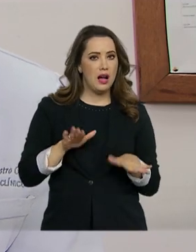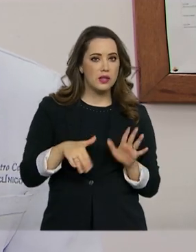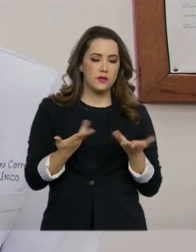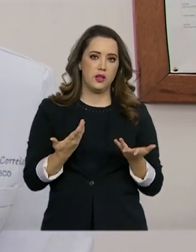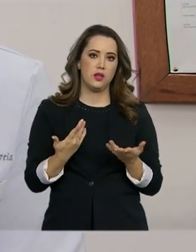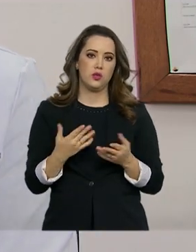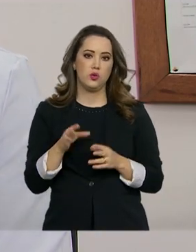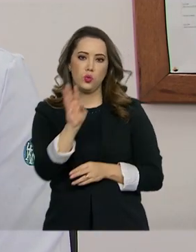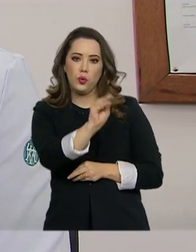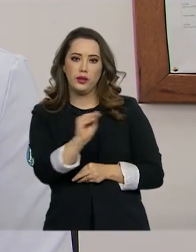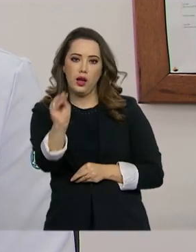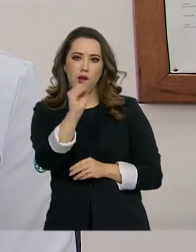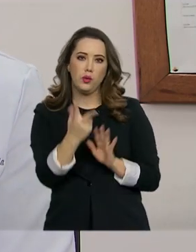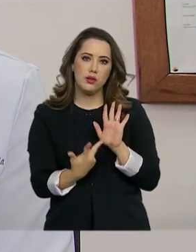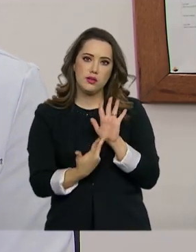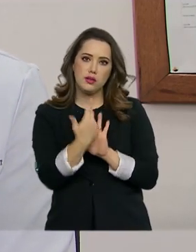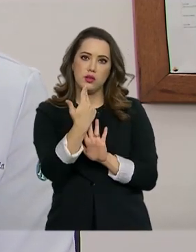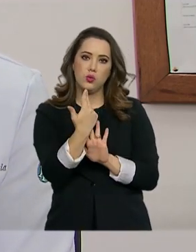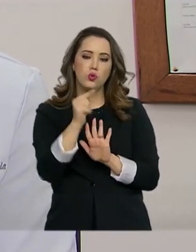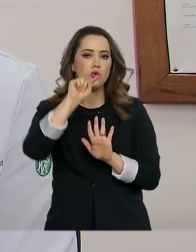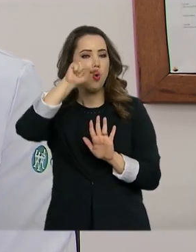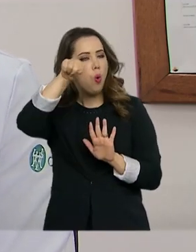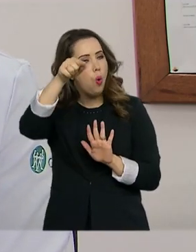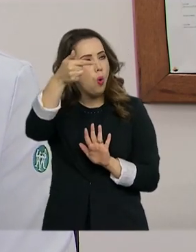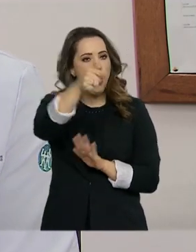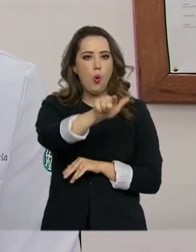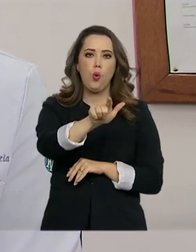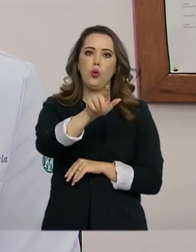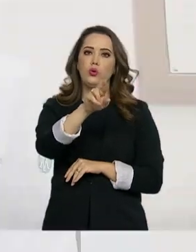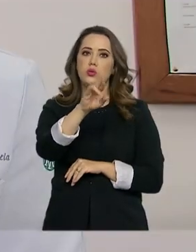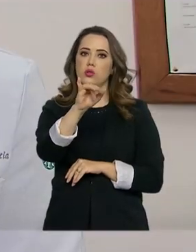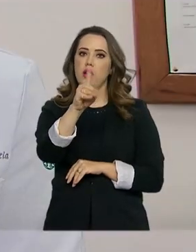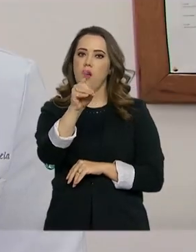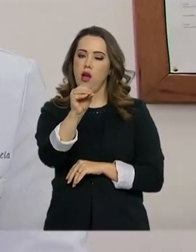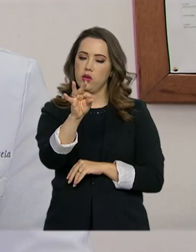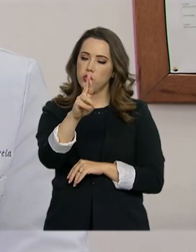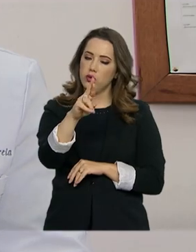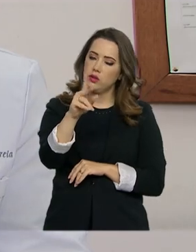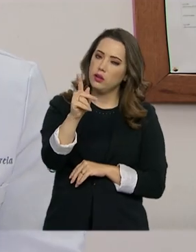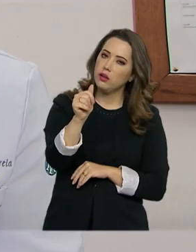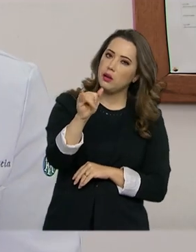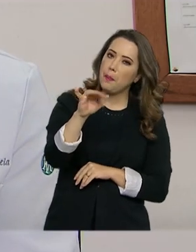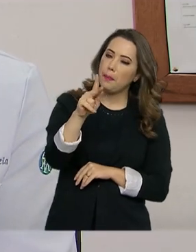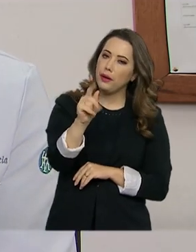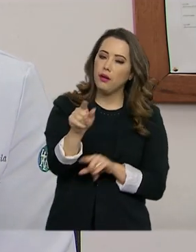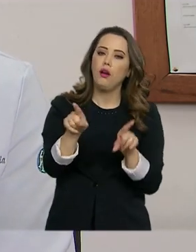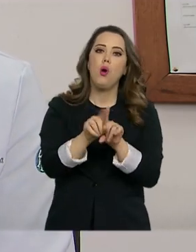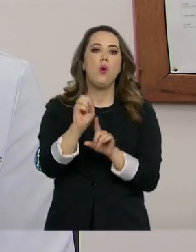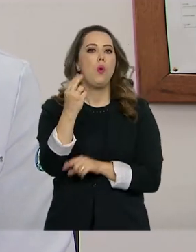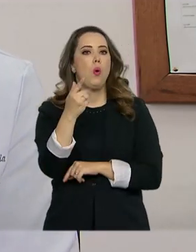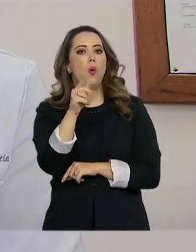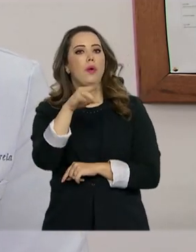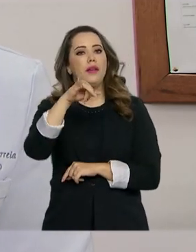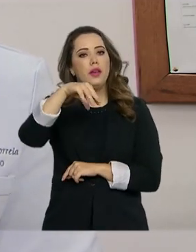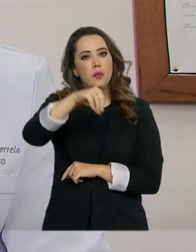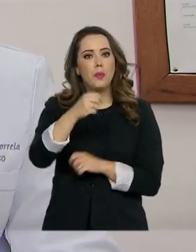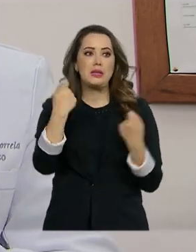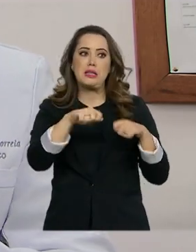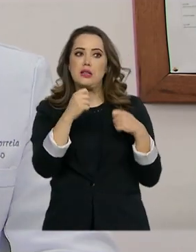cirúrgico outros casos é radioterapia com quimioterapia eu tenho que ter todos os exames de limão